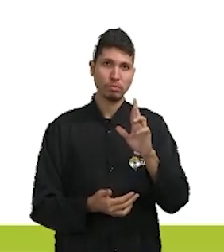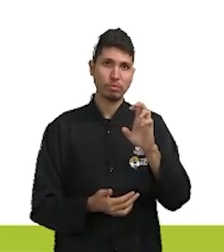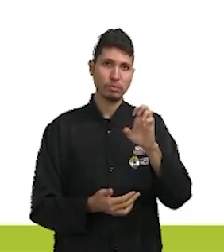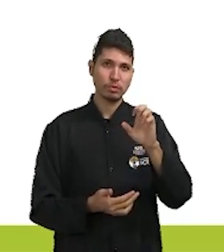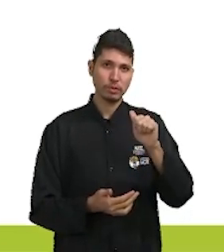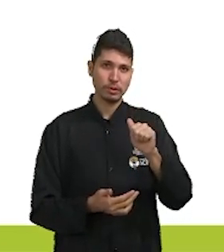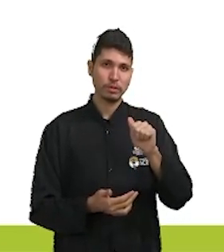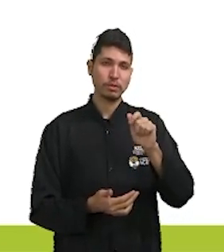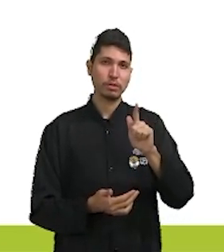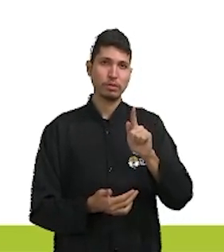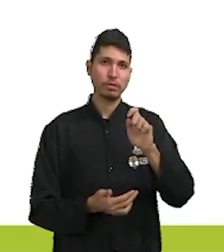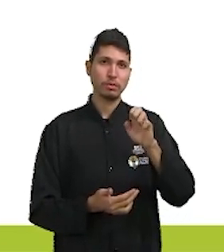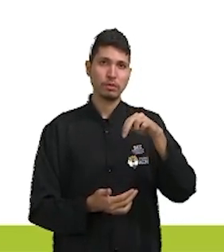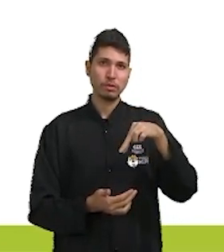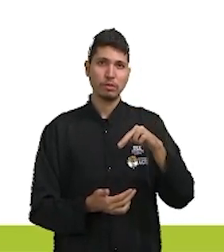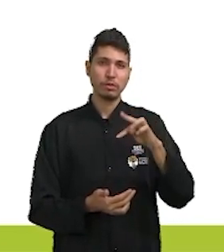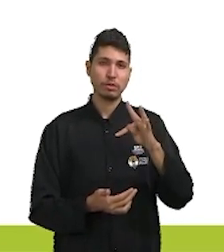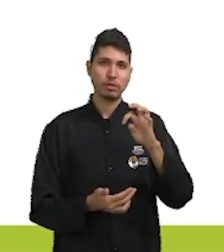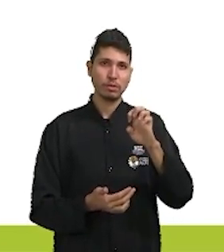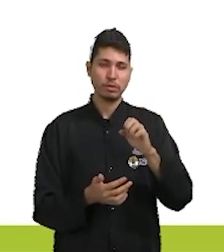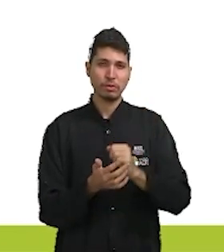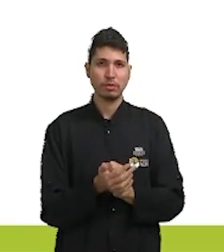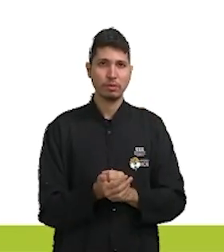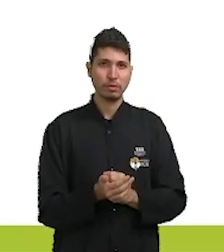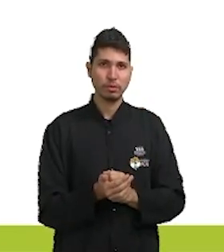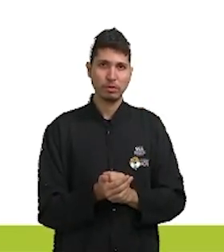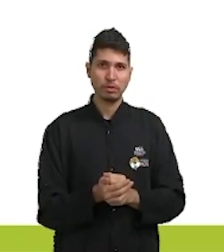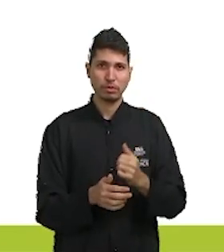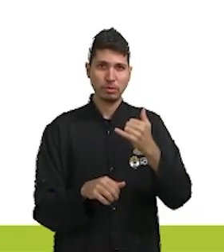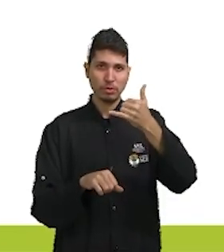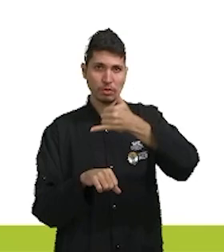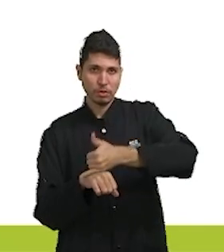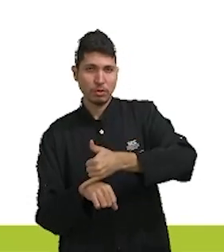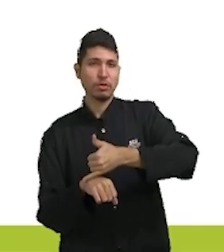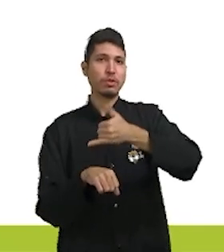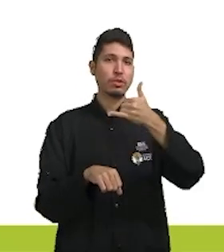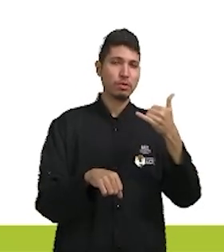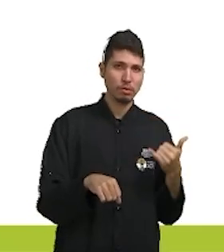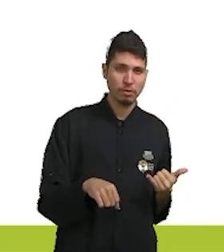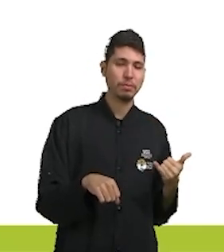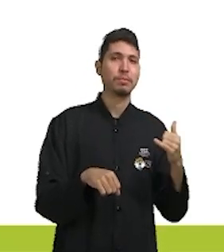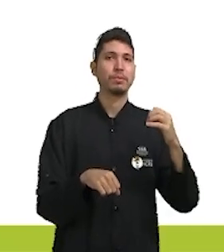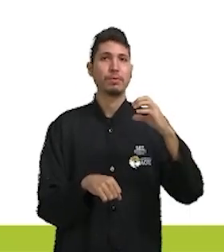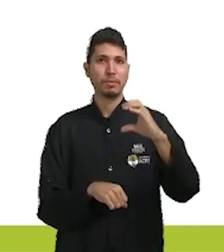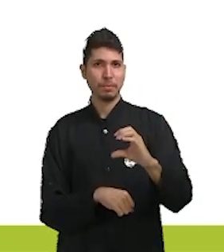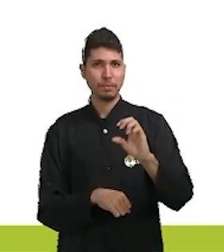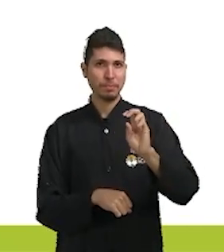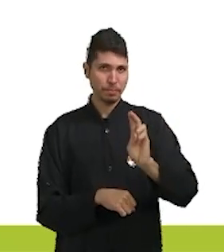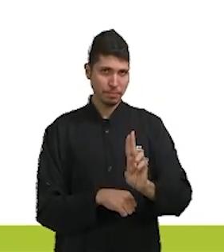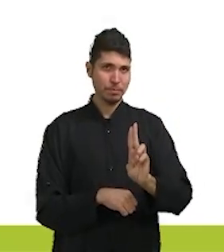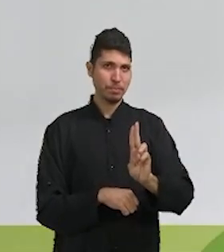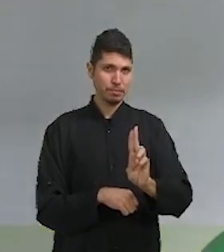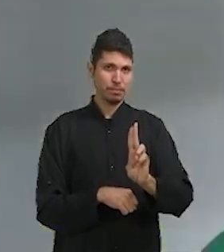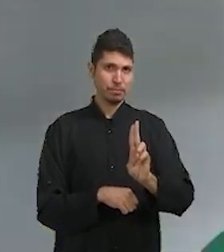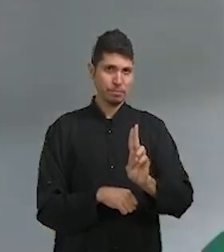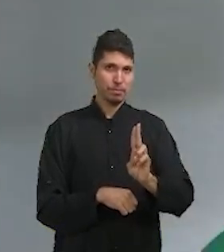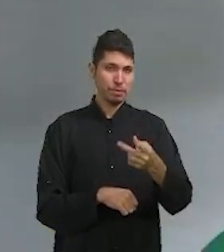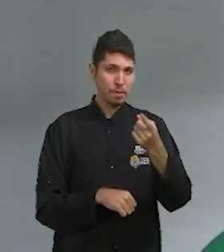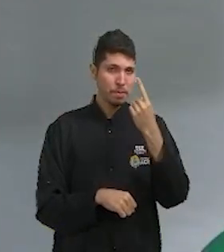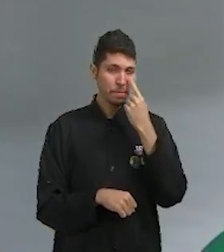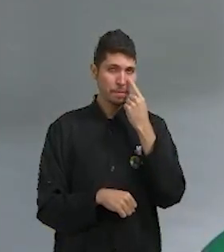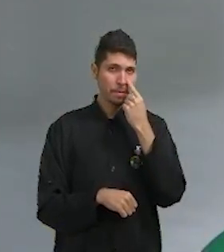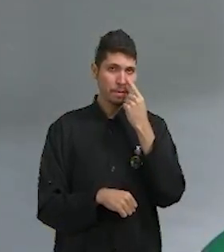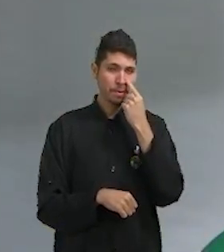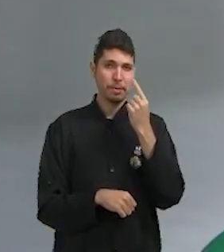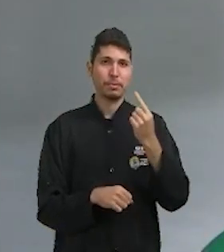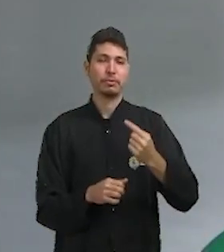tratando do íon cobre mais 2. Tá vendo que o cobre, esse